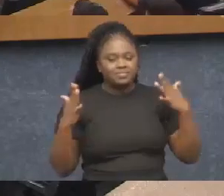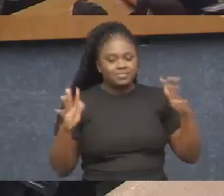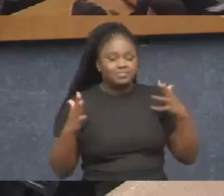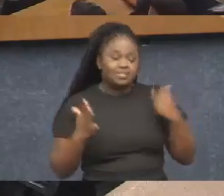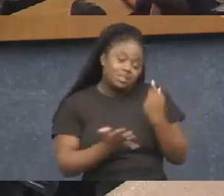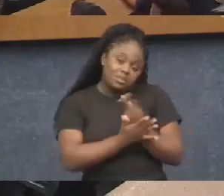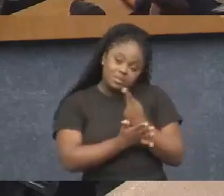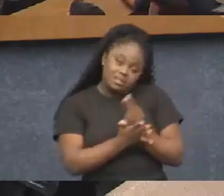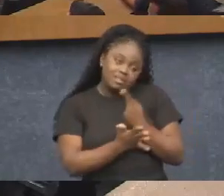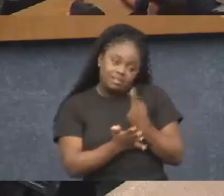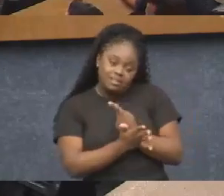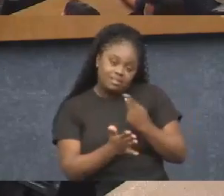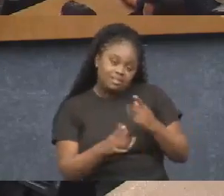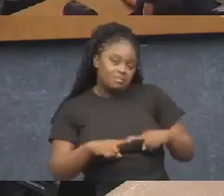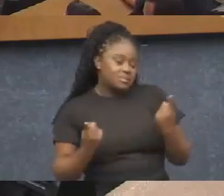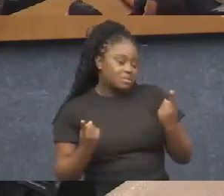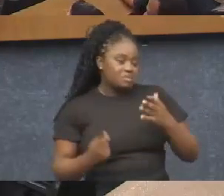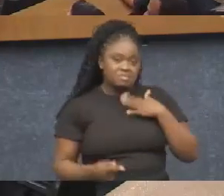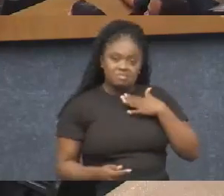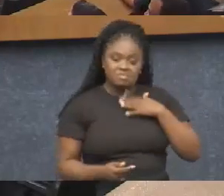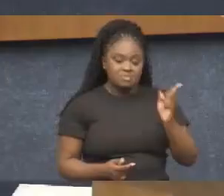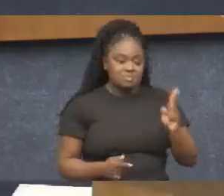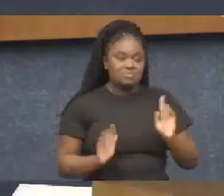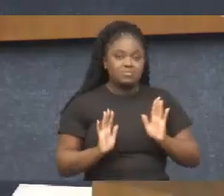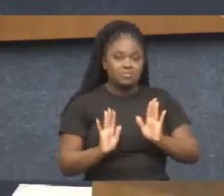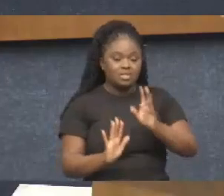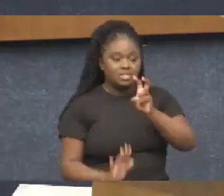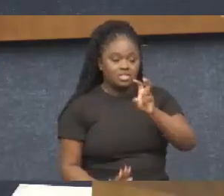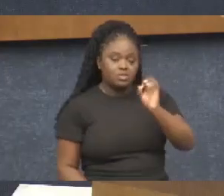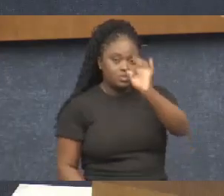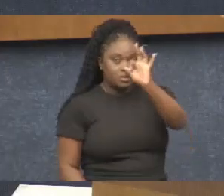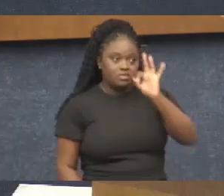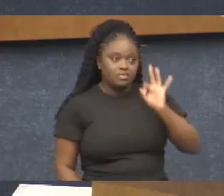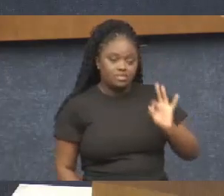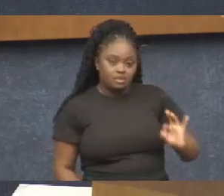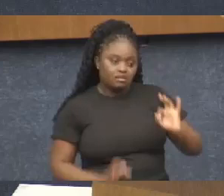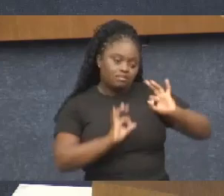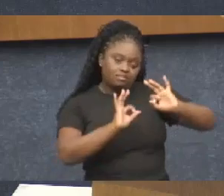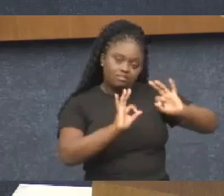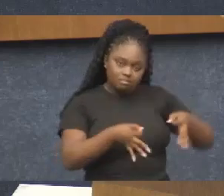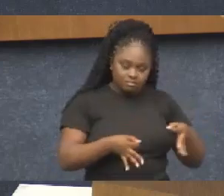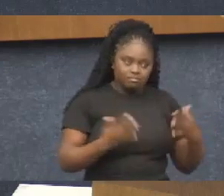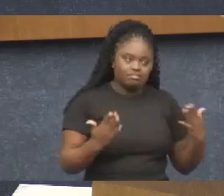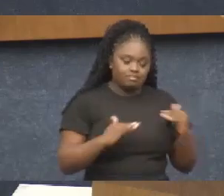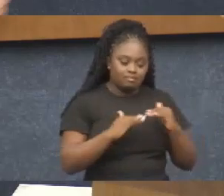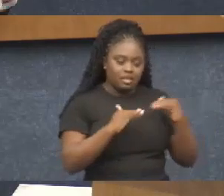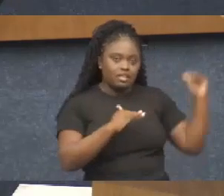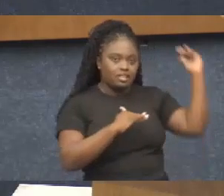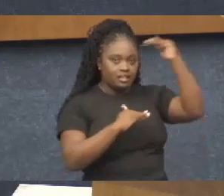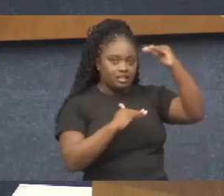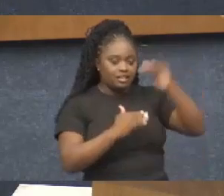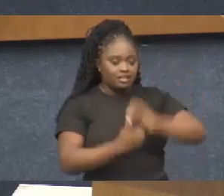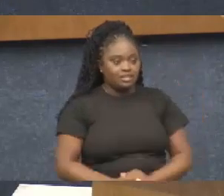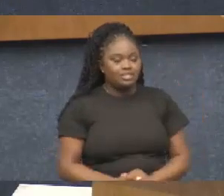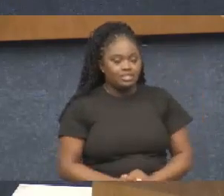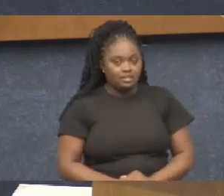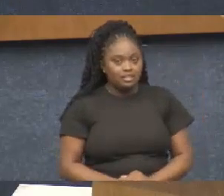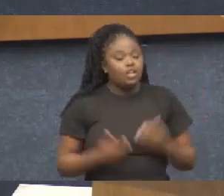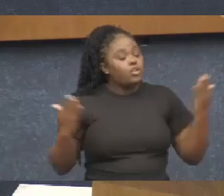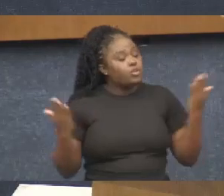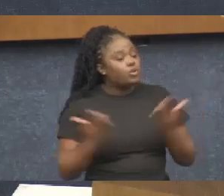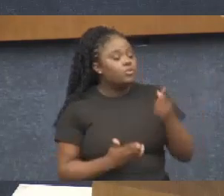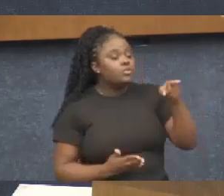Eu errei no Everton Lima, mas é 50% de acerto, então eu estou ainda com a média alta. E o Estevam está hoje